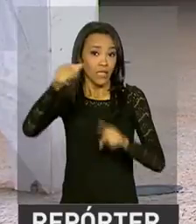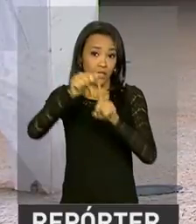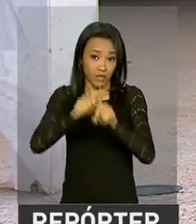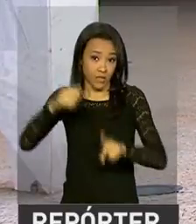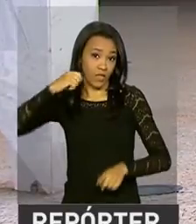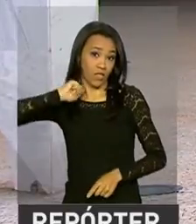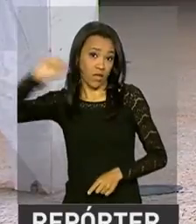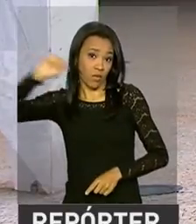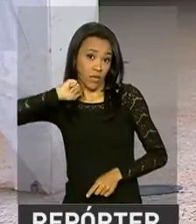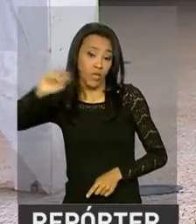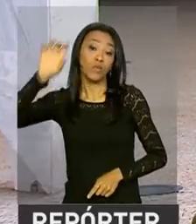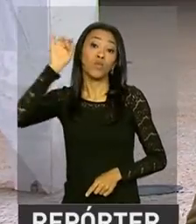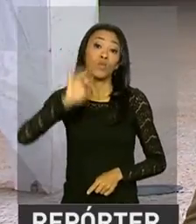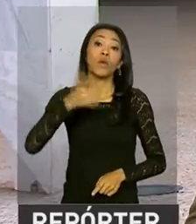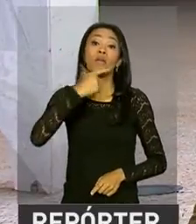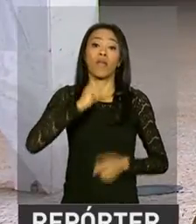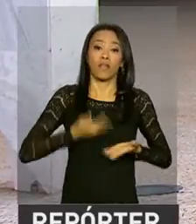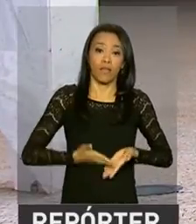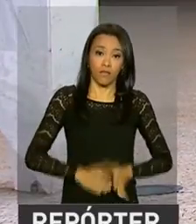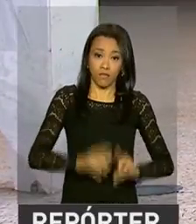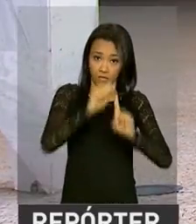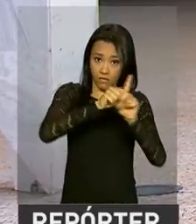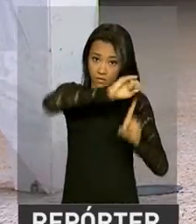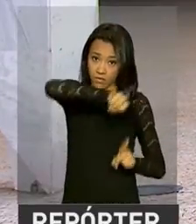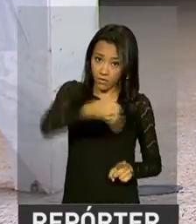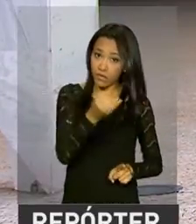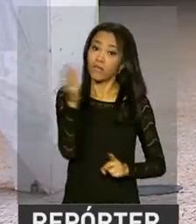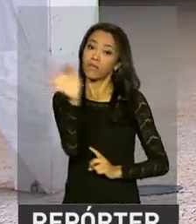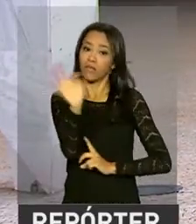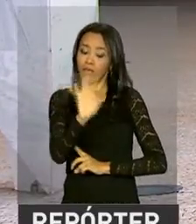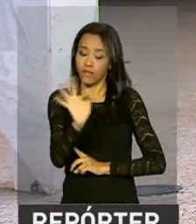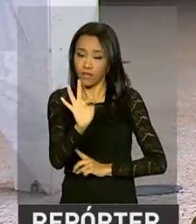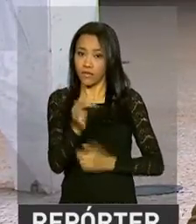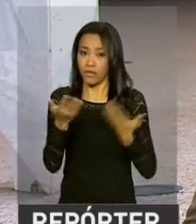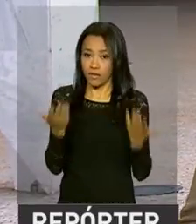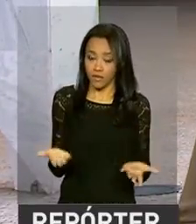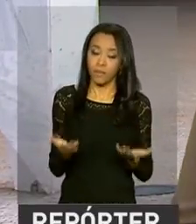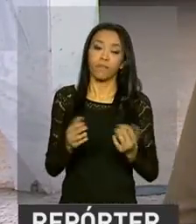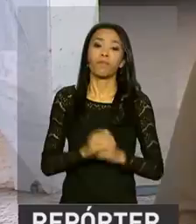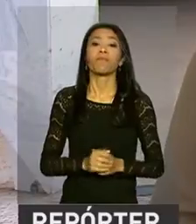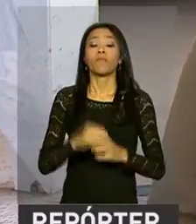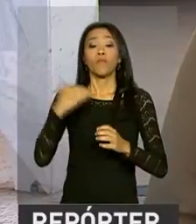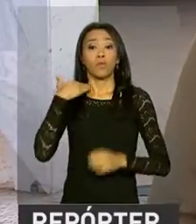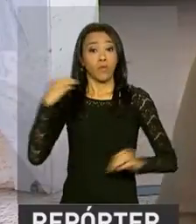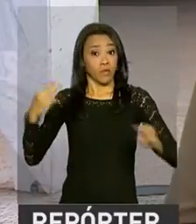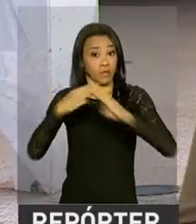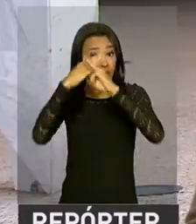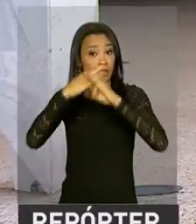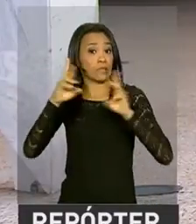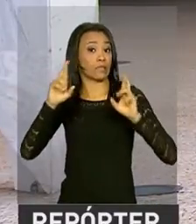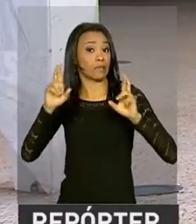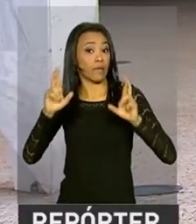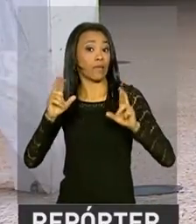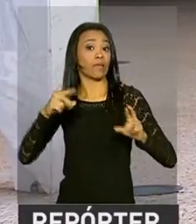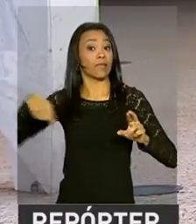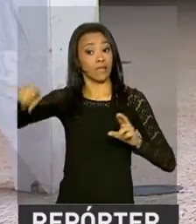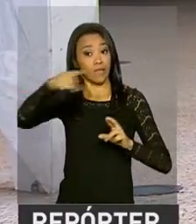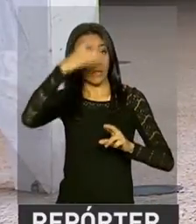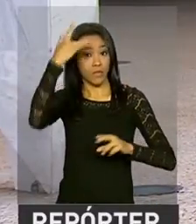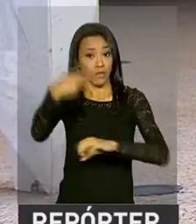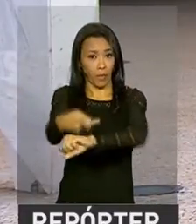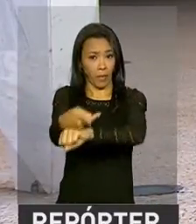somente para os nascidos em janeiro e fevereiro a expectativa da caixa econômica federal é de que os saques